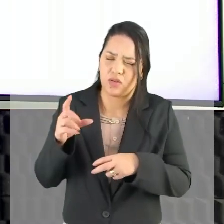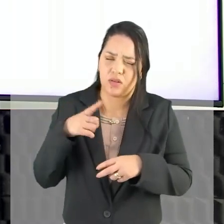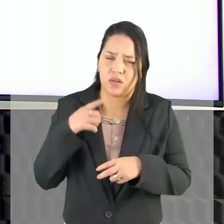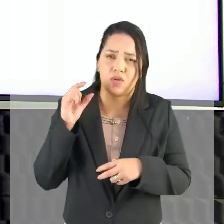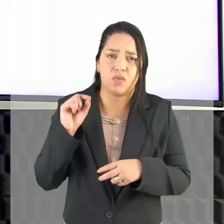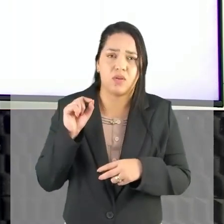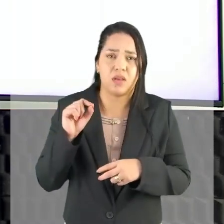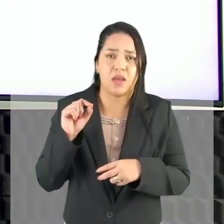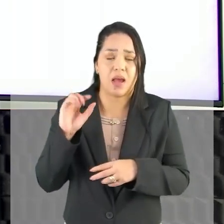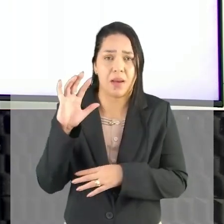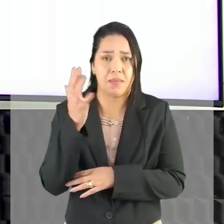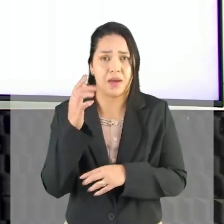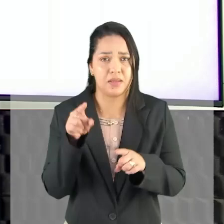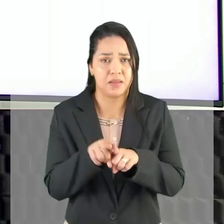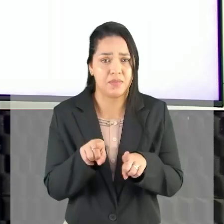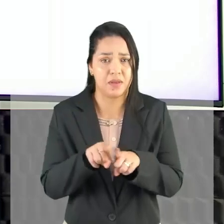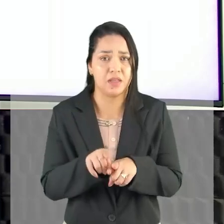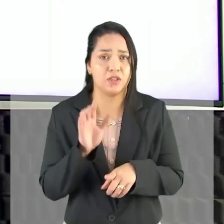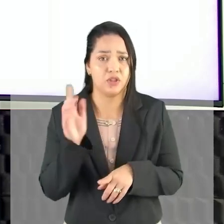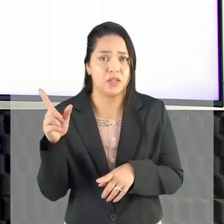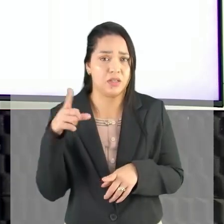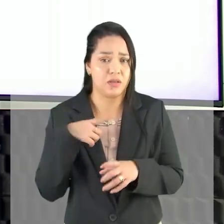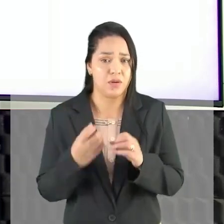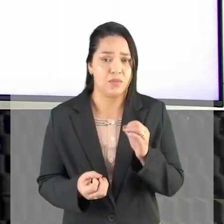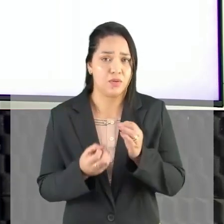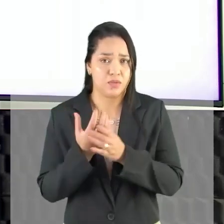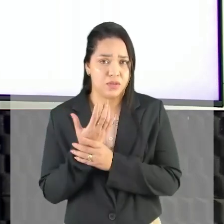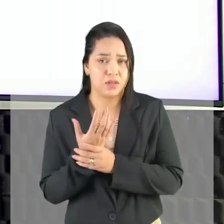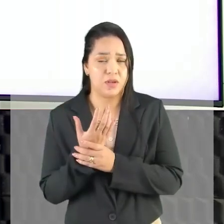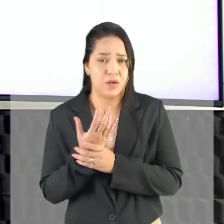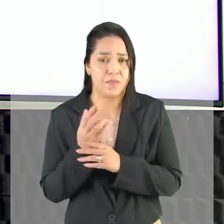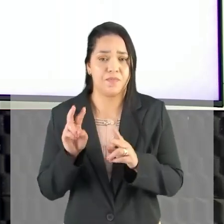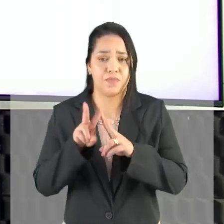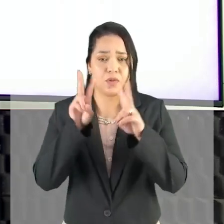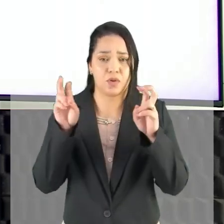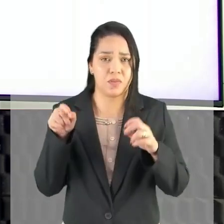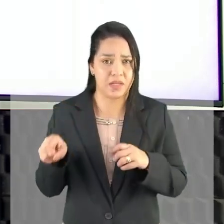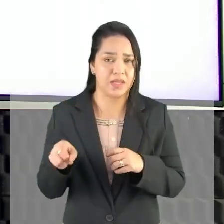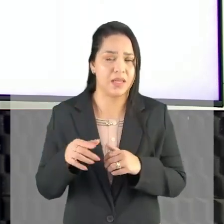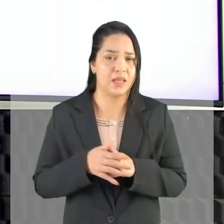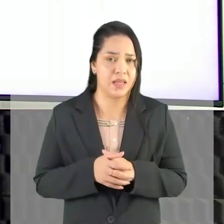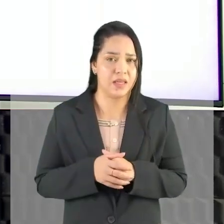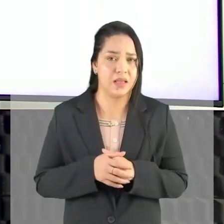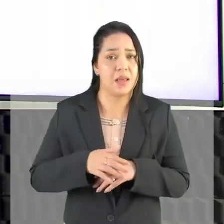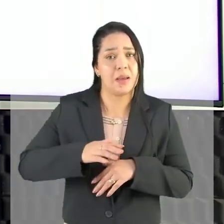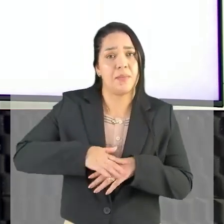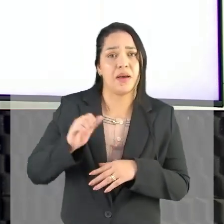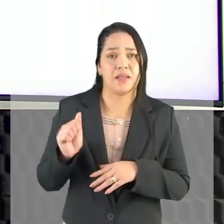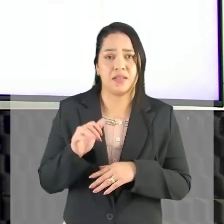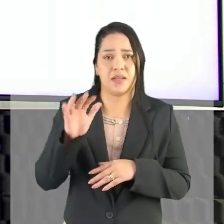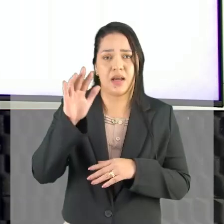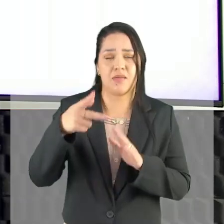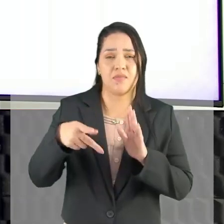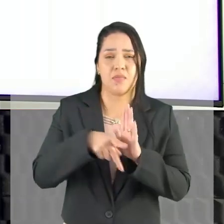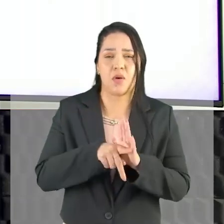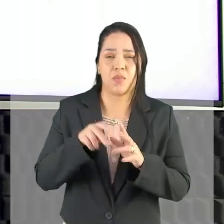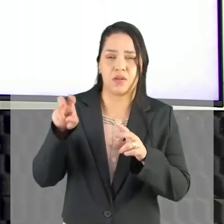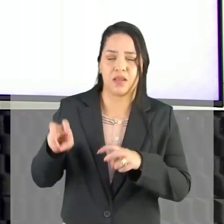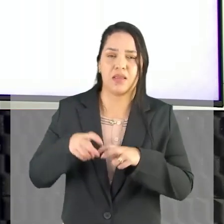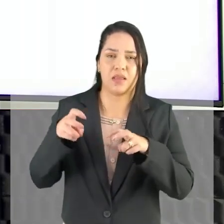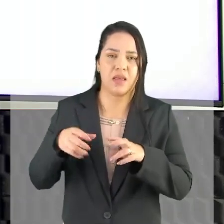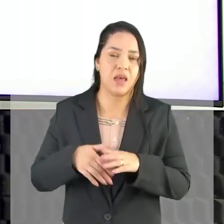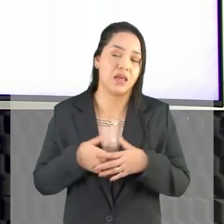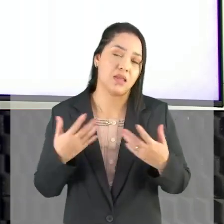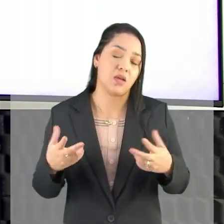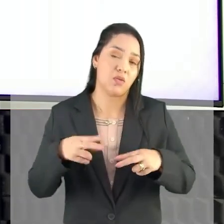portanto, a mata nativa, e uma terra que já há uma produção eficiente sobre ela, o hectare mais caro é o da terra produtiva.